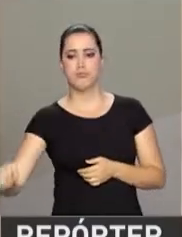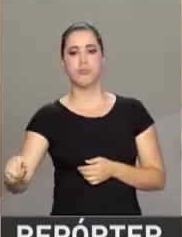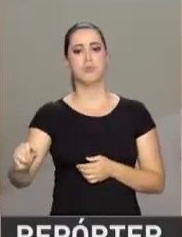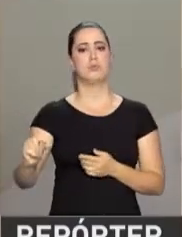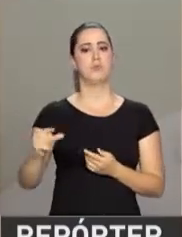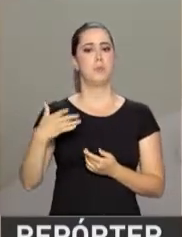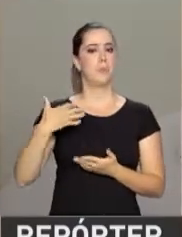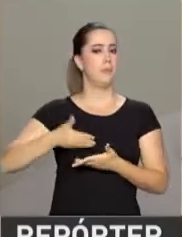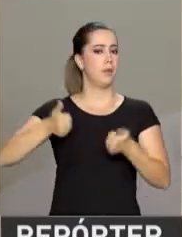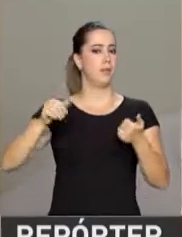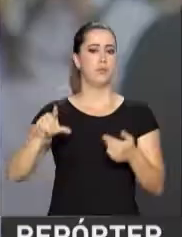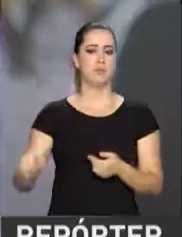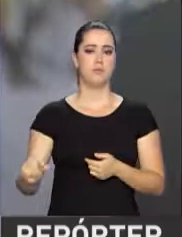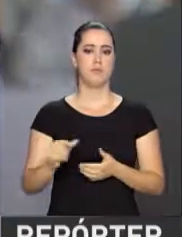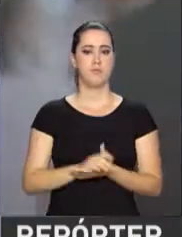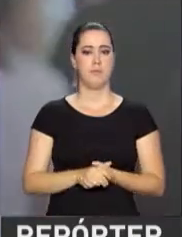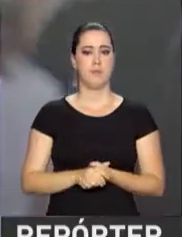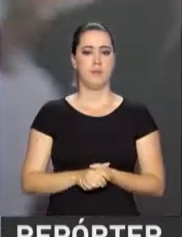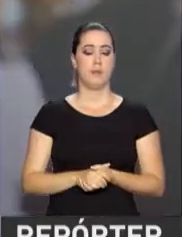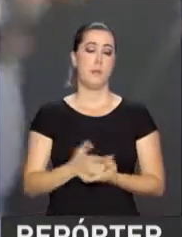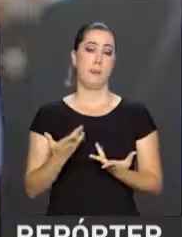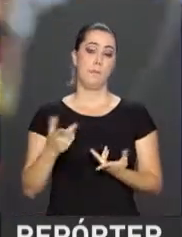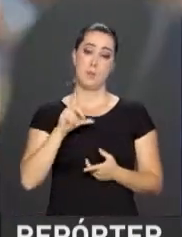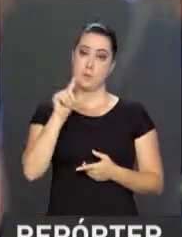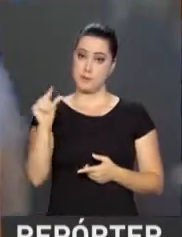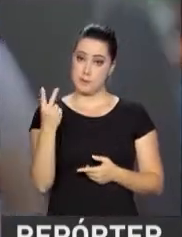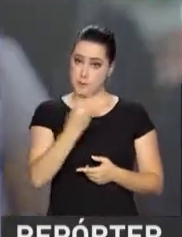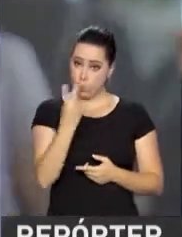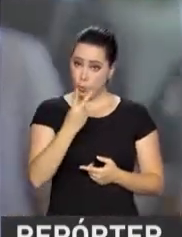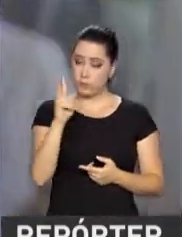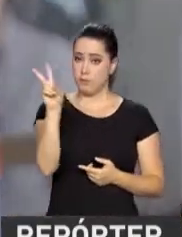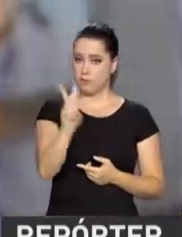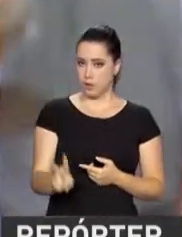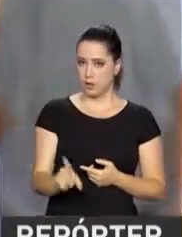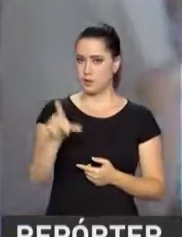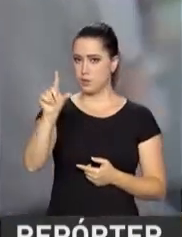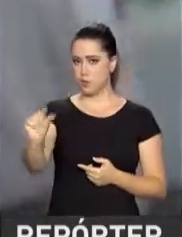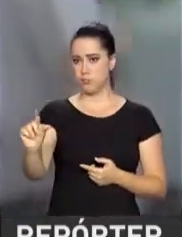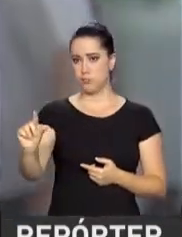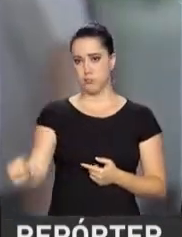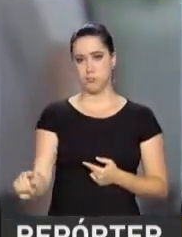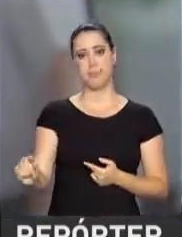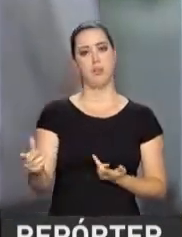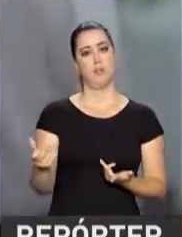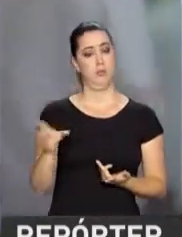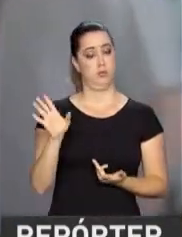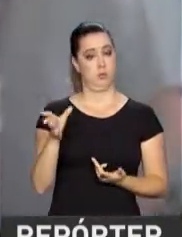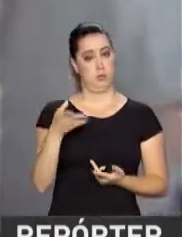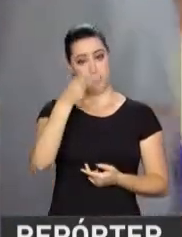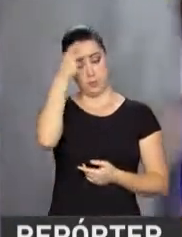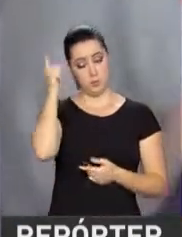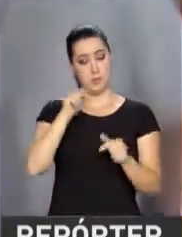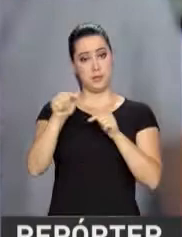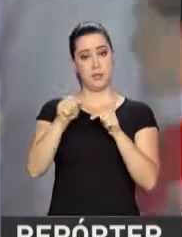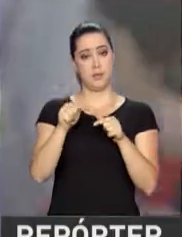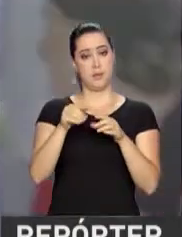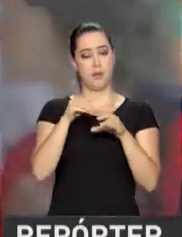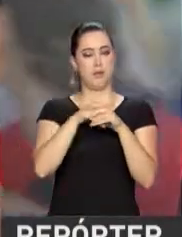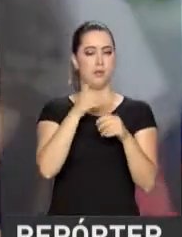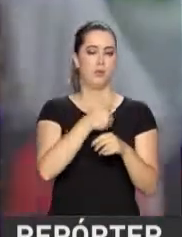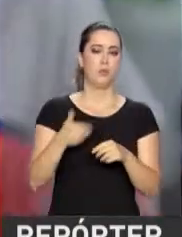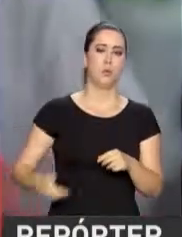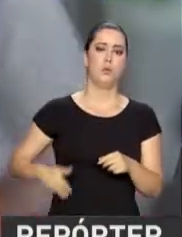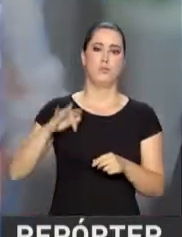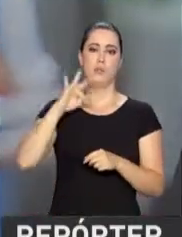quanto menor melhor essa é a segunda redução do ano nas taxas do consignado para servidores públicos aposentados e